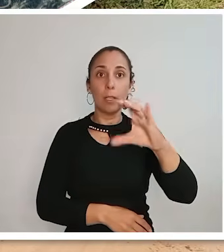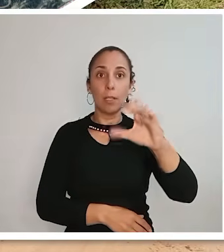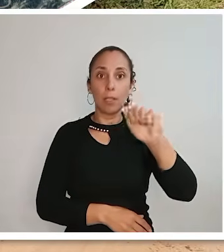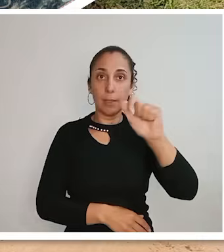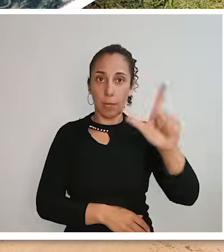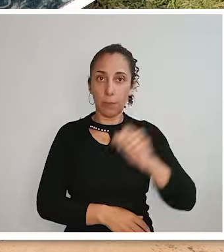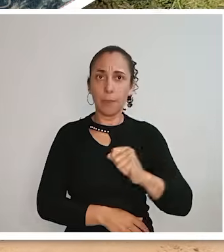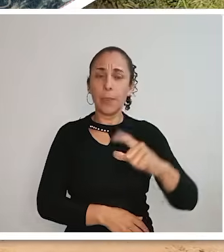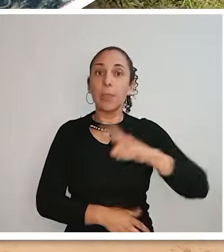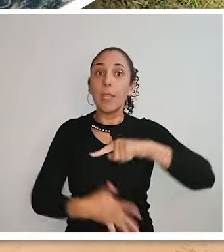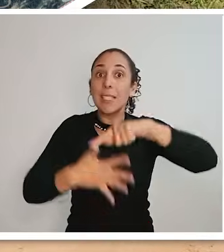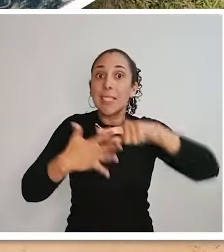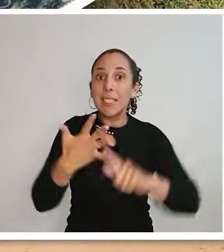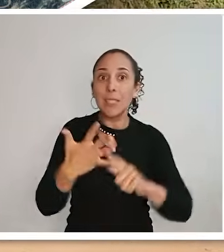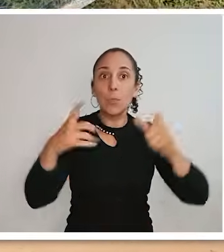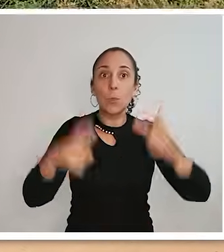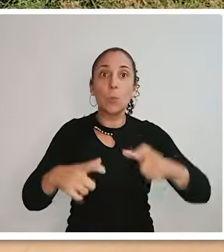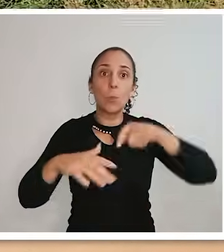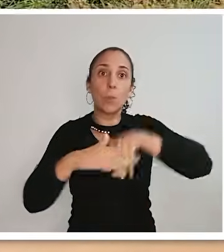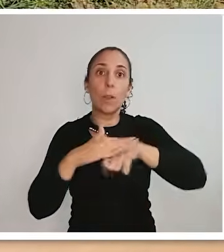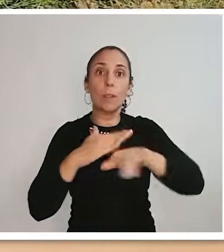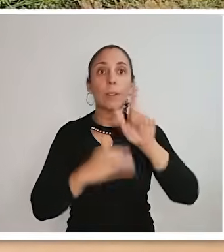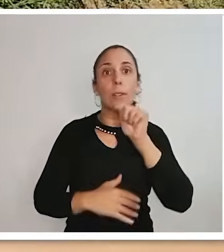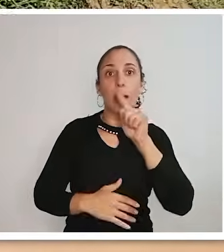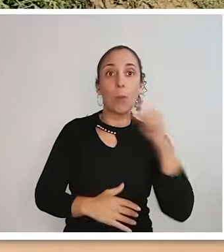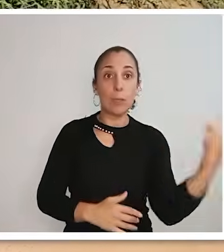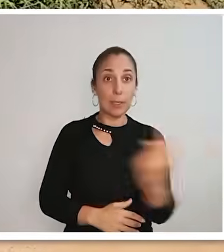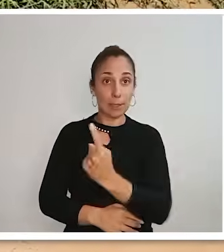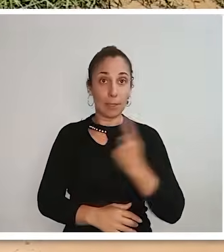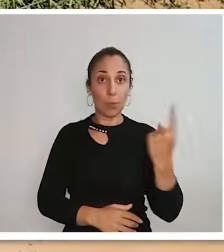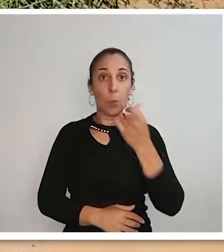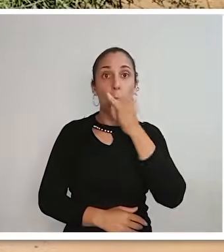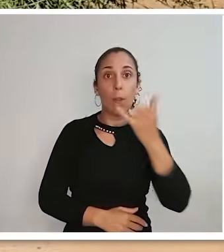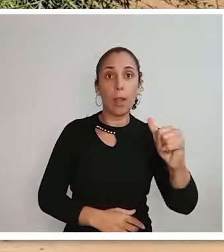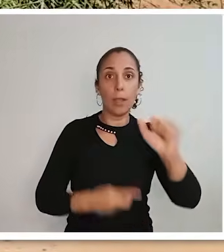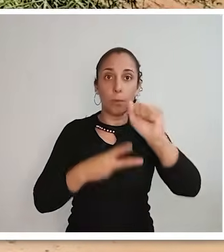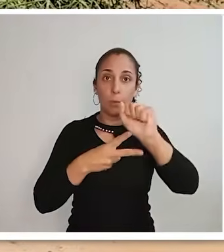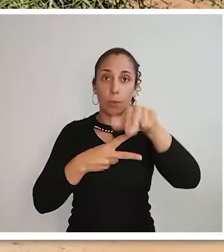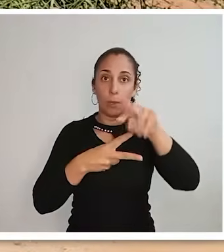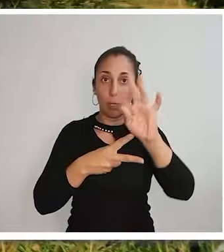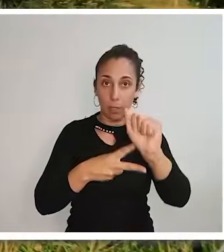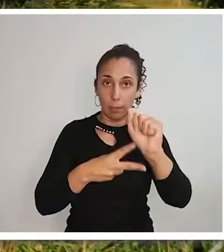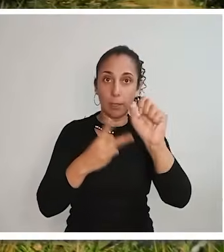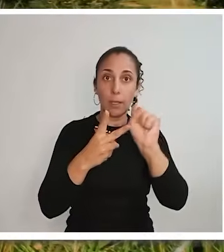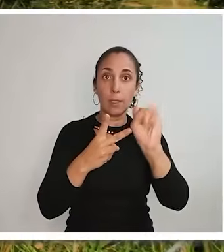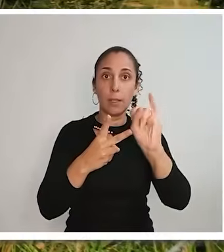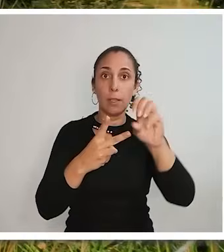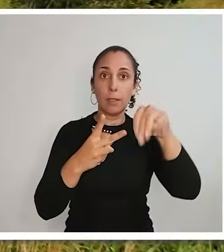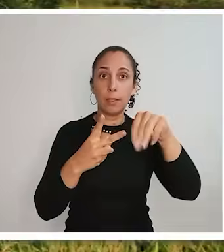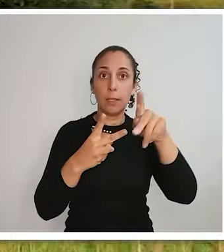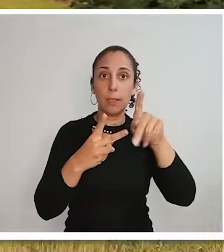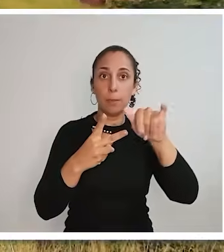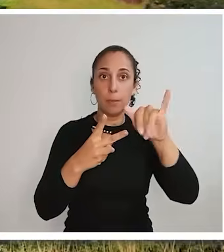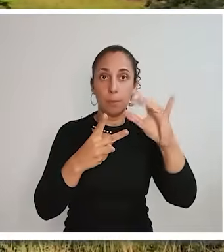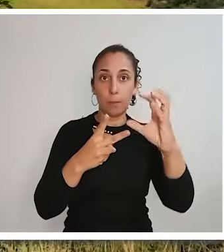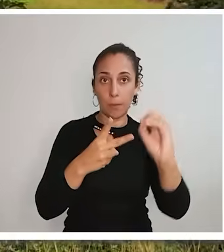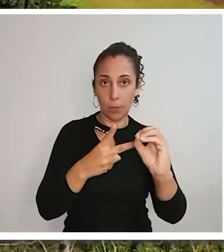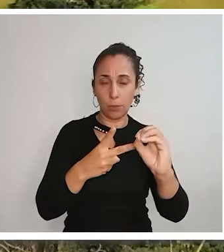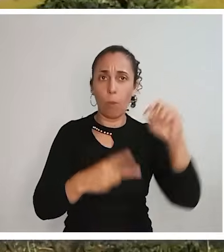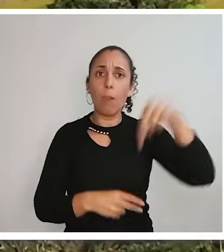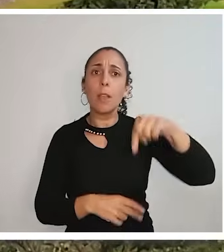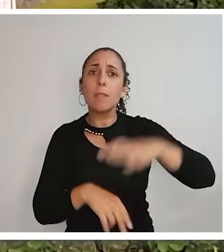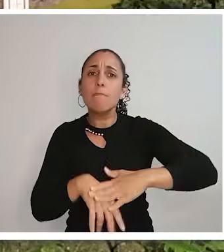de Louriçal. Que dos 5 reservatórios que formam o circuito hidráulico Anta e Simplício, para mim esse aqui é o mais interessante. Por